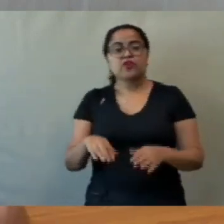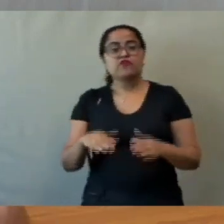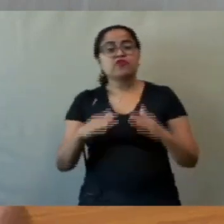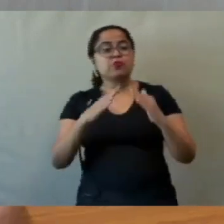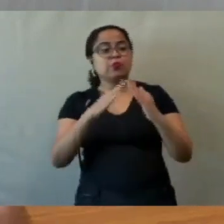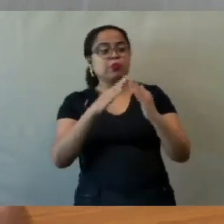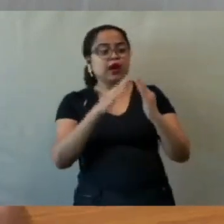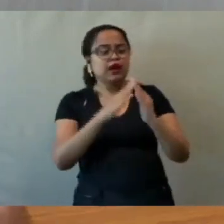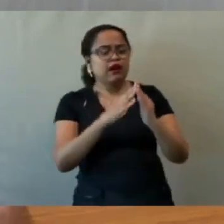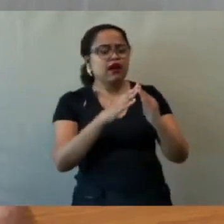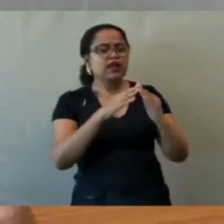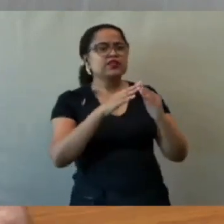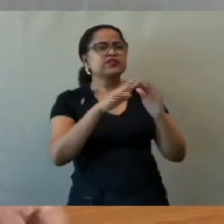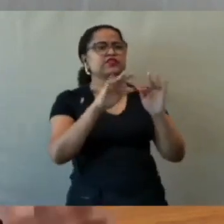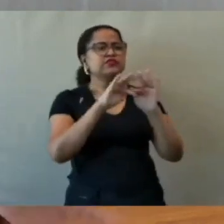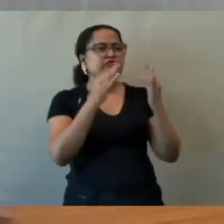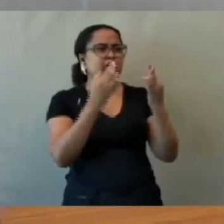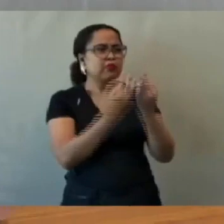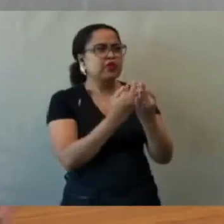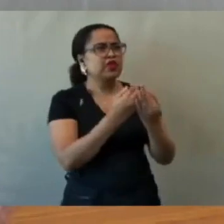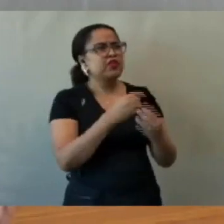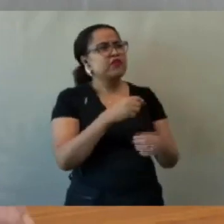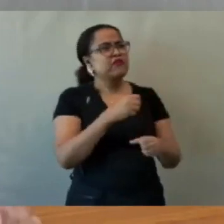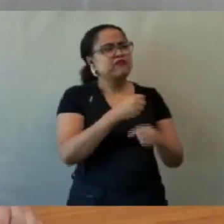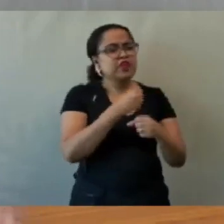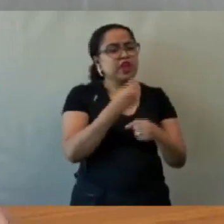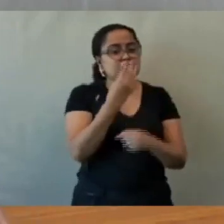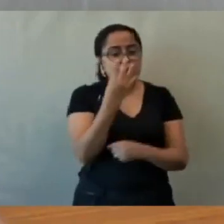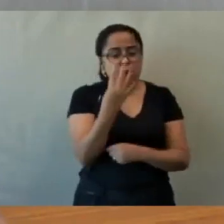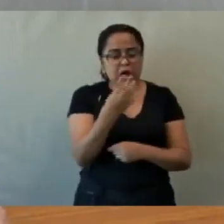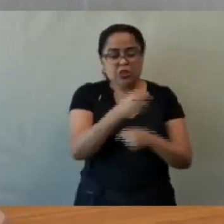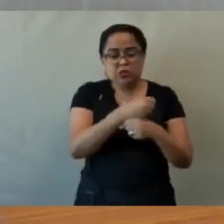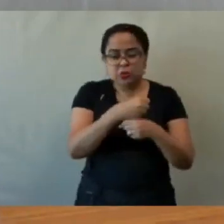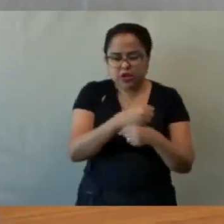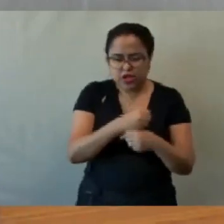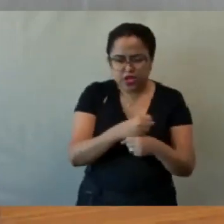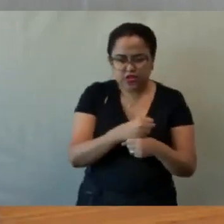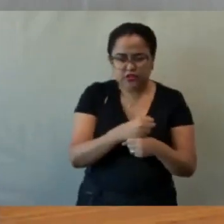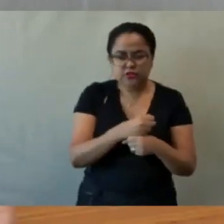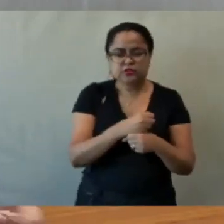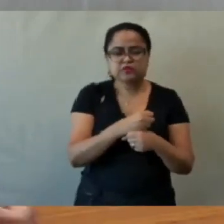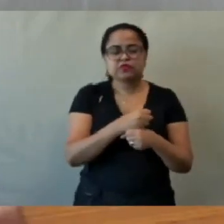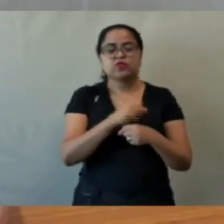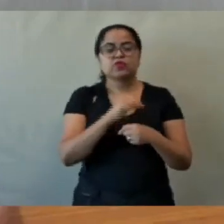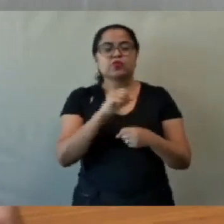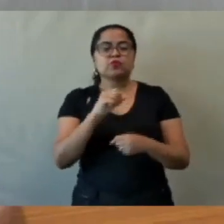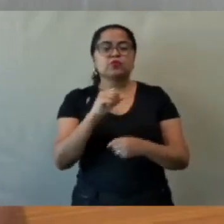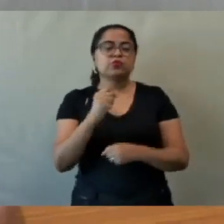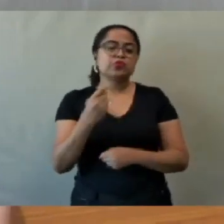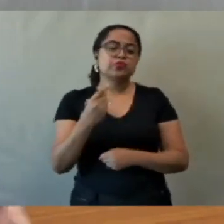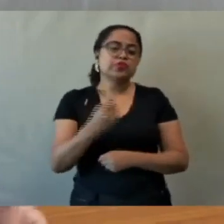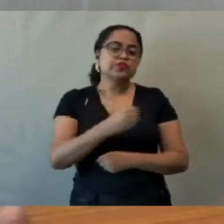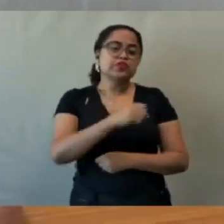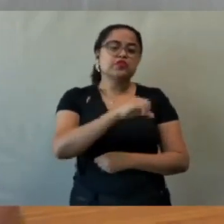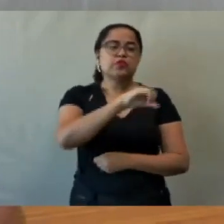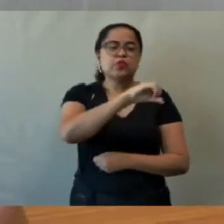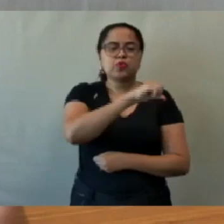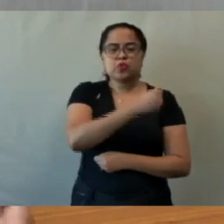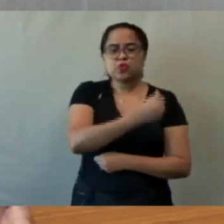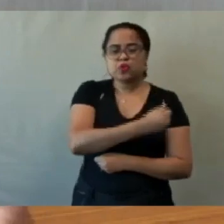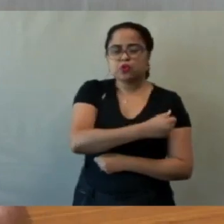recebida e tal, fiquei uns 4 anos e dei um jeito e fui para a escola, no ensino fundamental. Aí fiz o fundamental, o